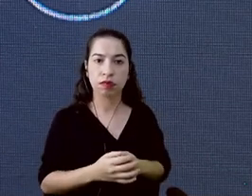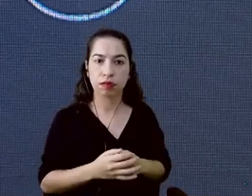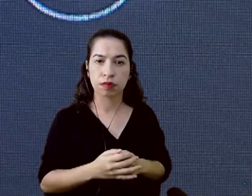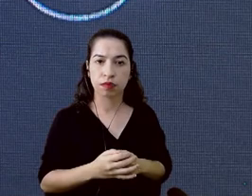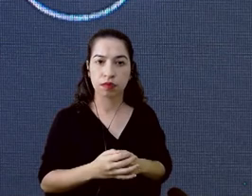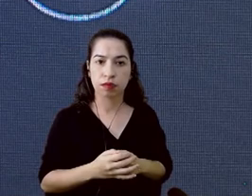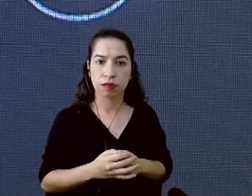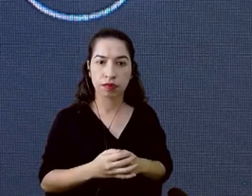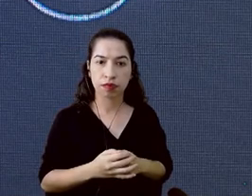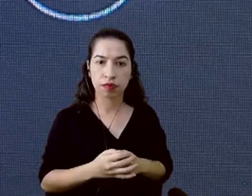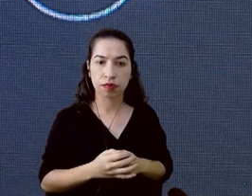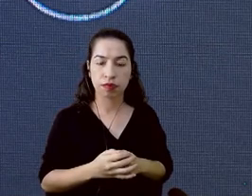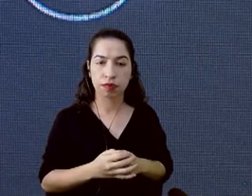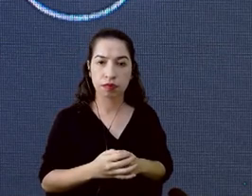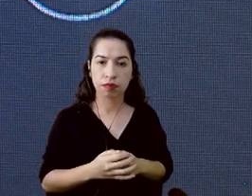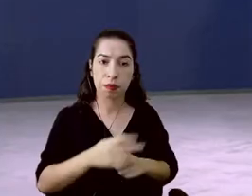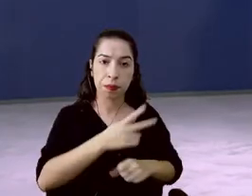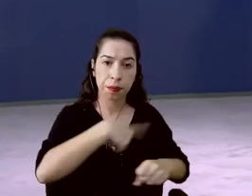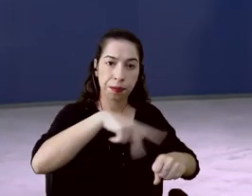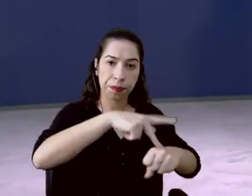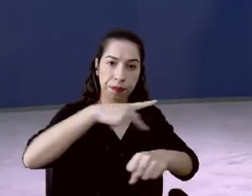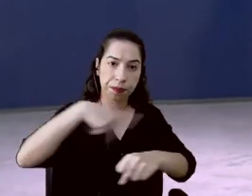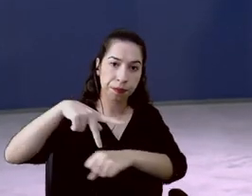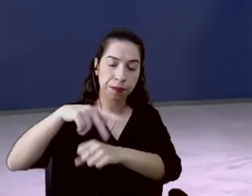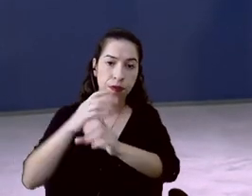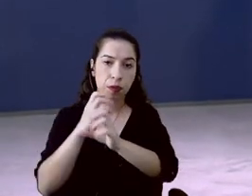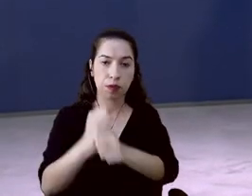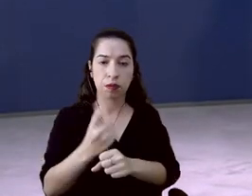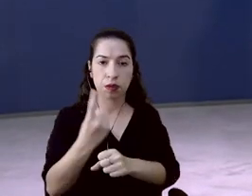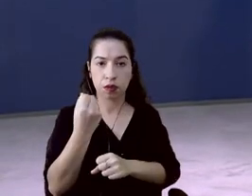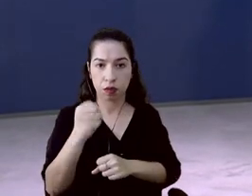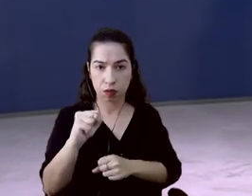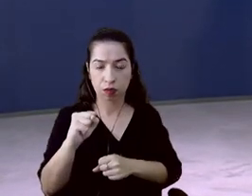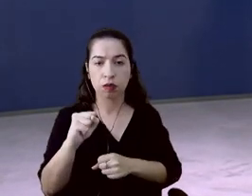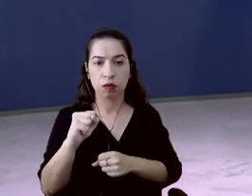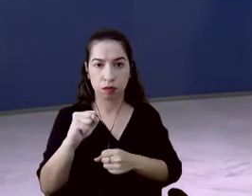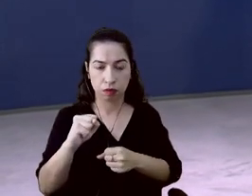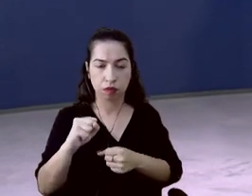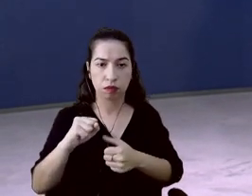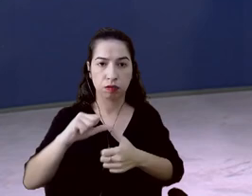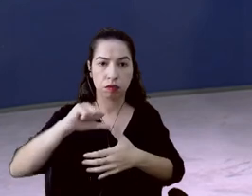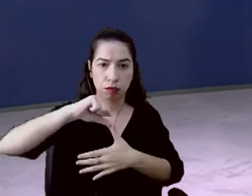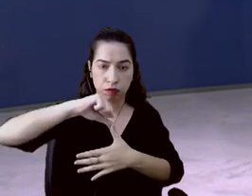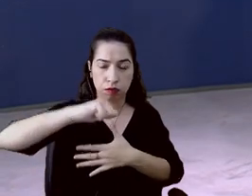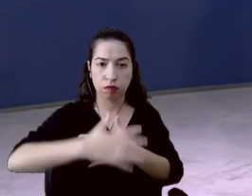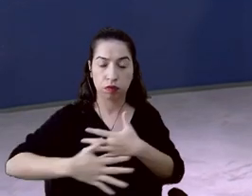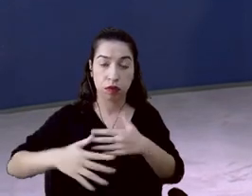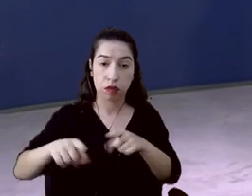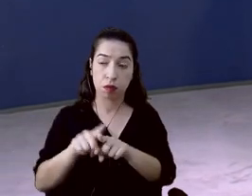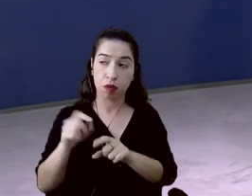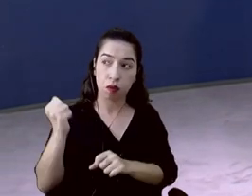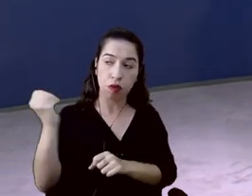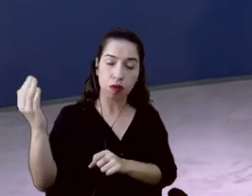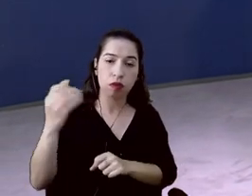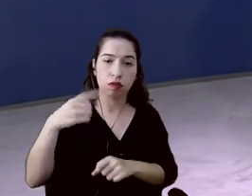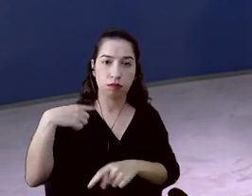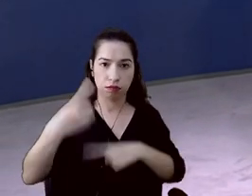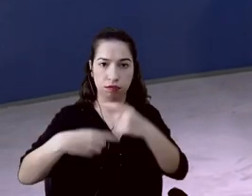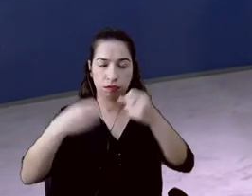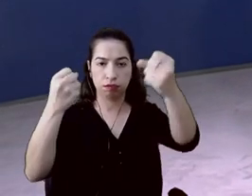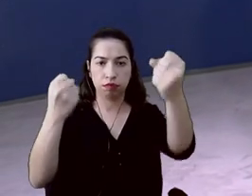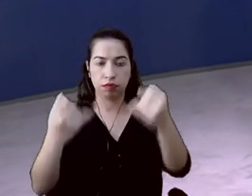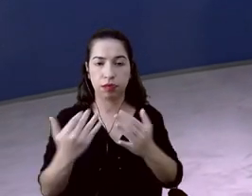em 18 países na América Latina e agora também fora dela já vamos falar sobre isso